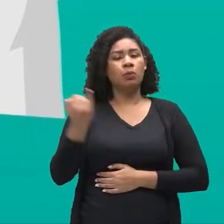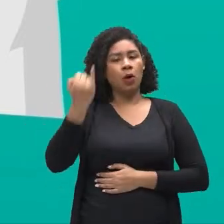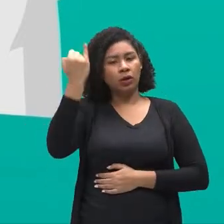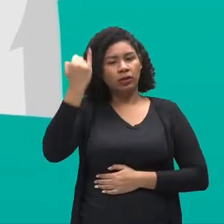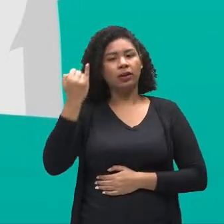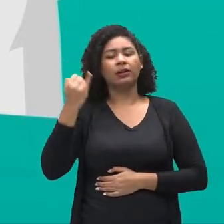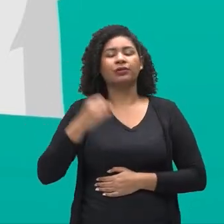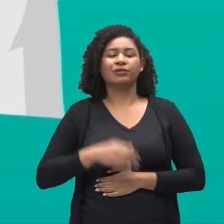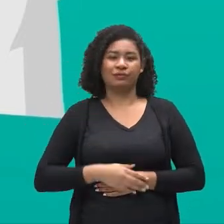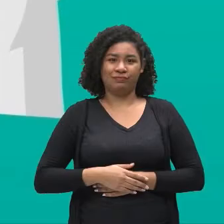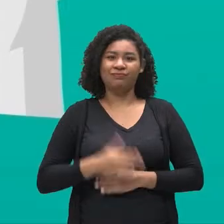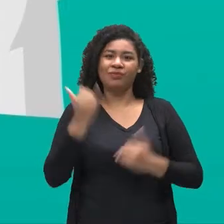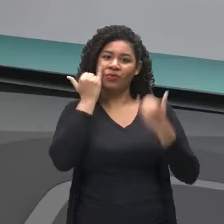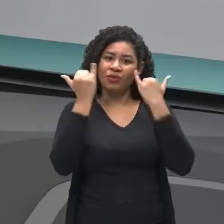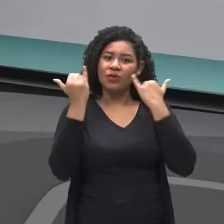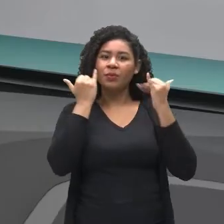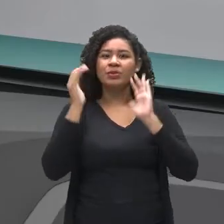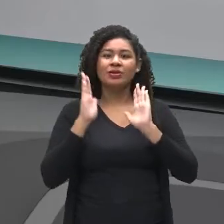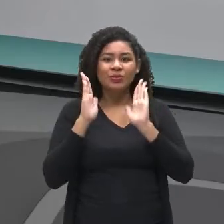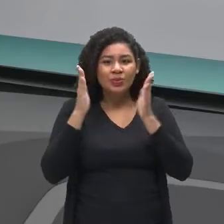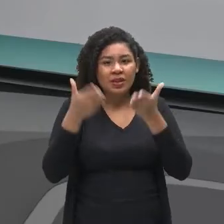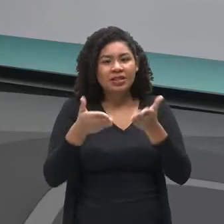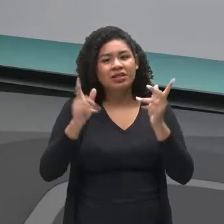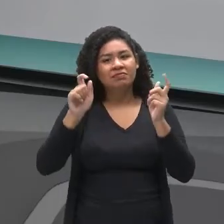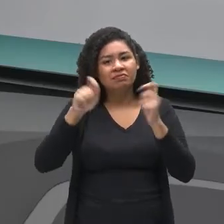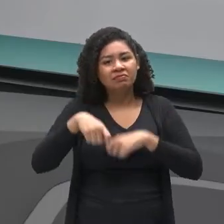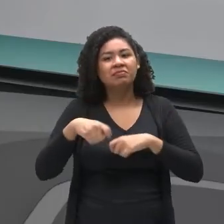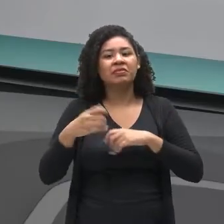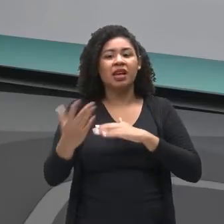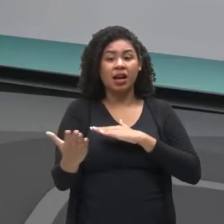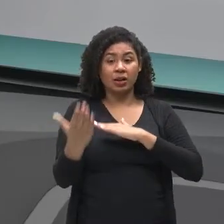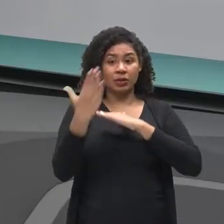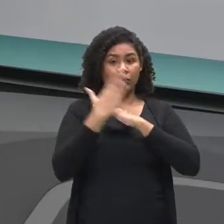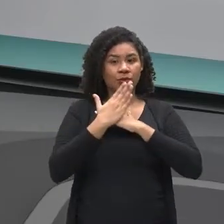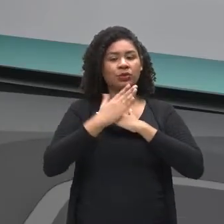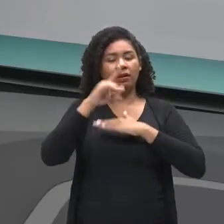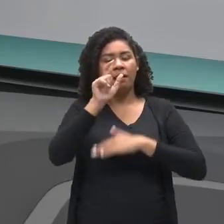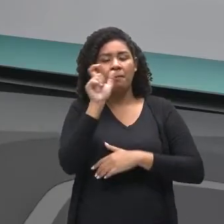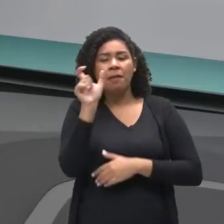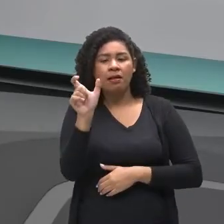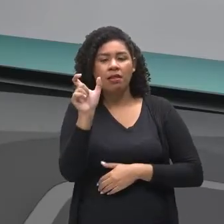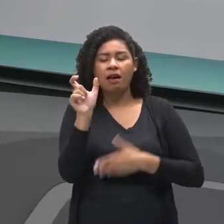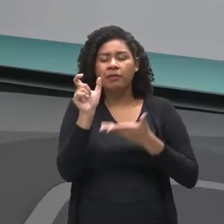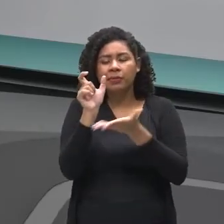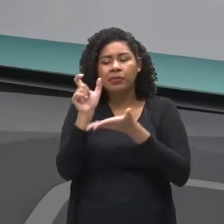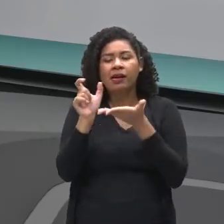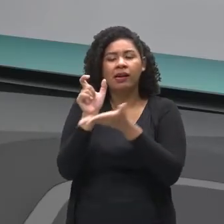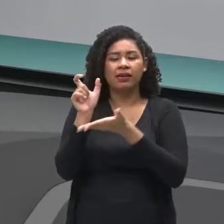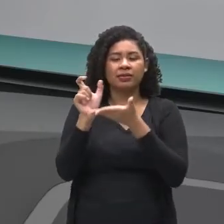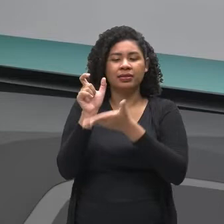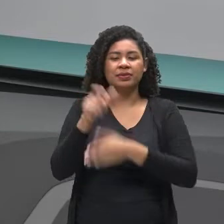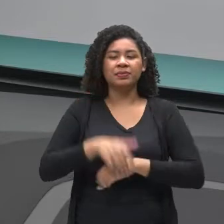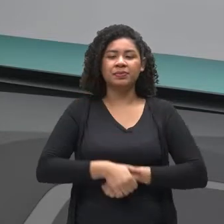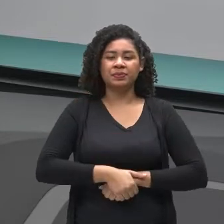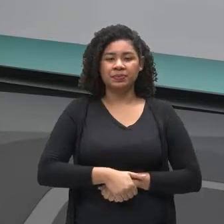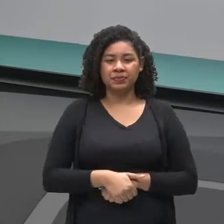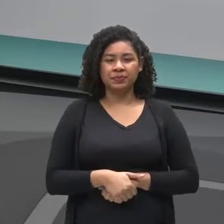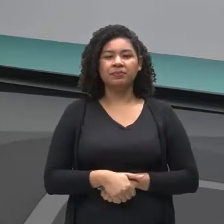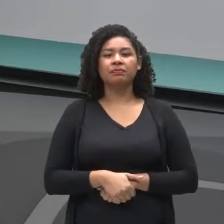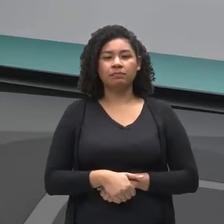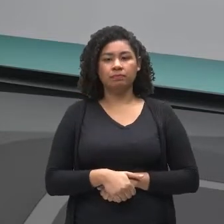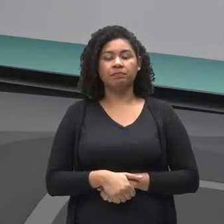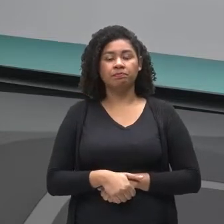ou uma informação específica. Elas são as palavras-chave, ok? Vamos lá, então. A gente tem que prestar